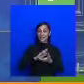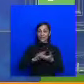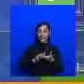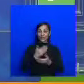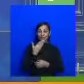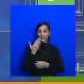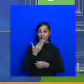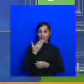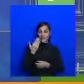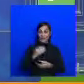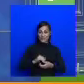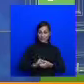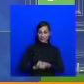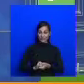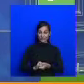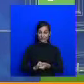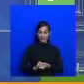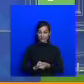Loto Fácil.